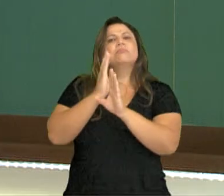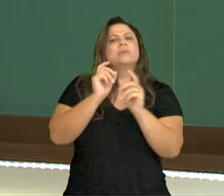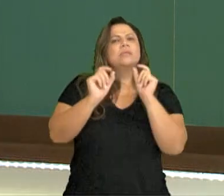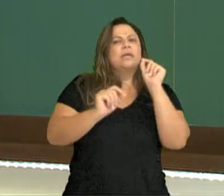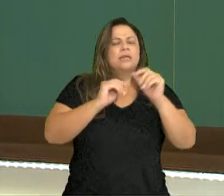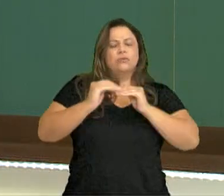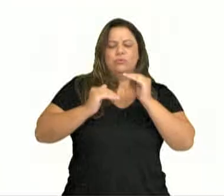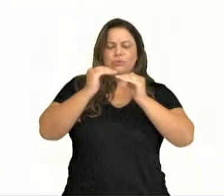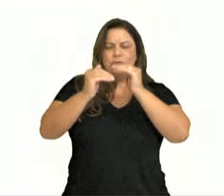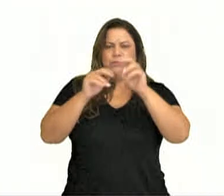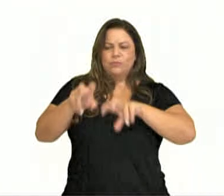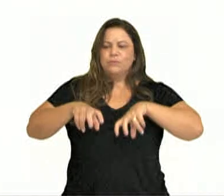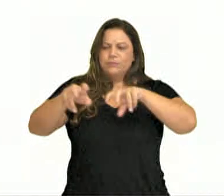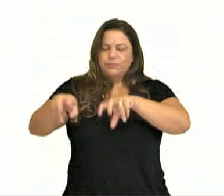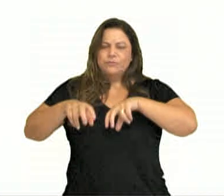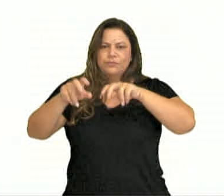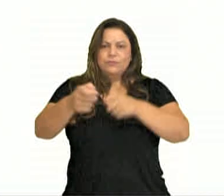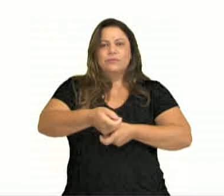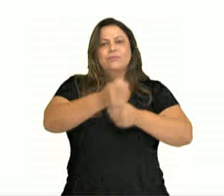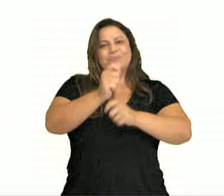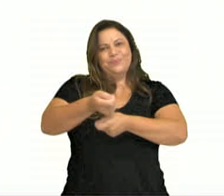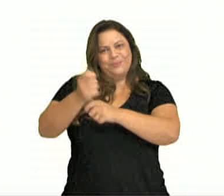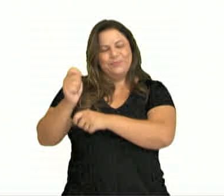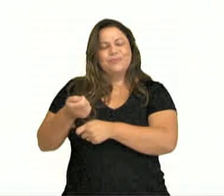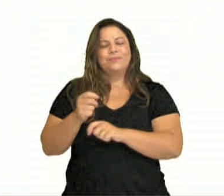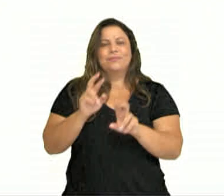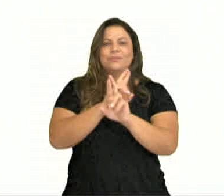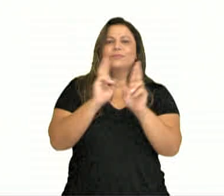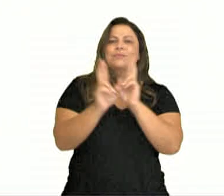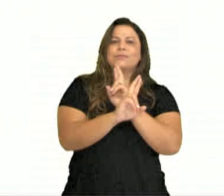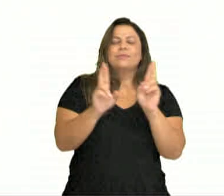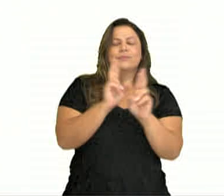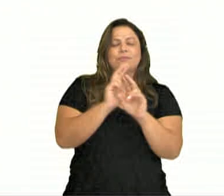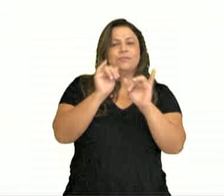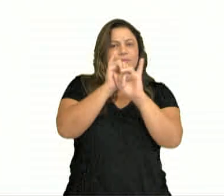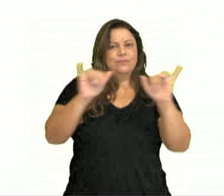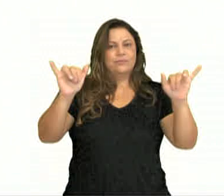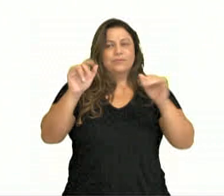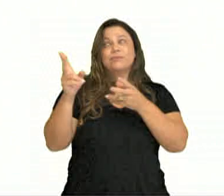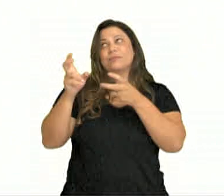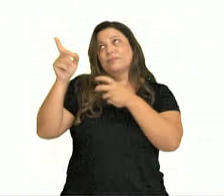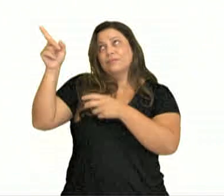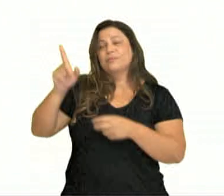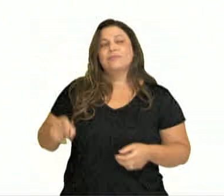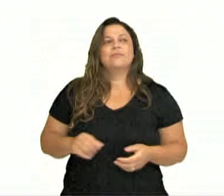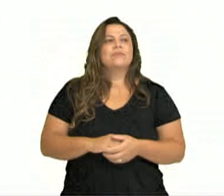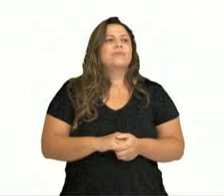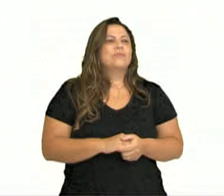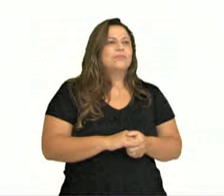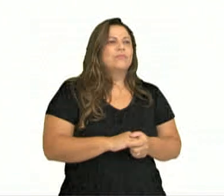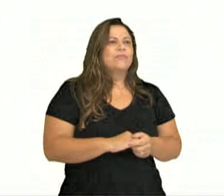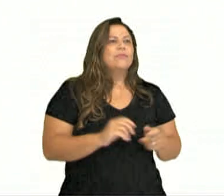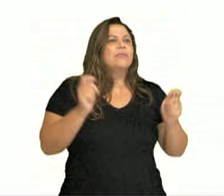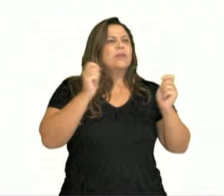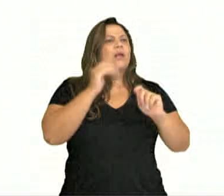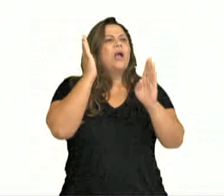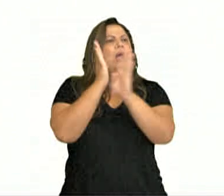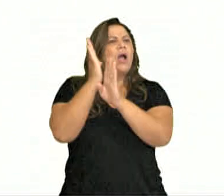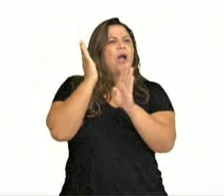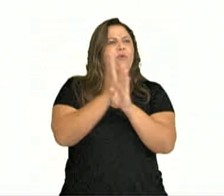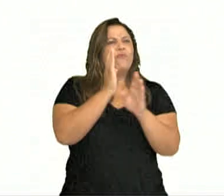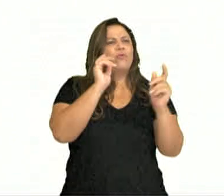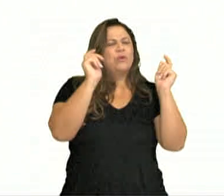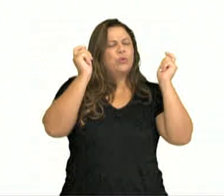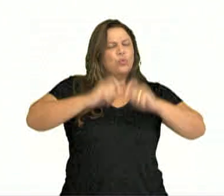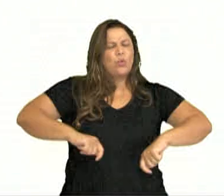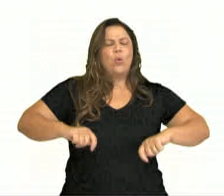da agricultura e pesca, isso está muito relacionado. Vejam então essa notícia, onde a toxina diarreica foi encontrada nos cultivos